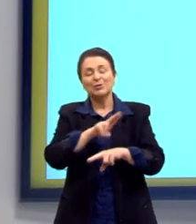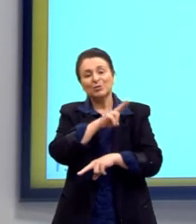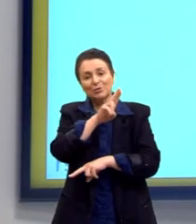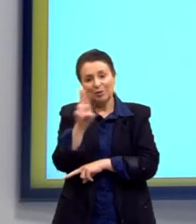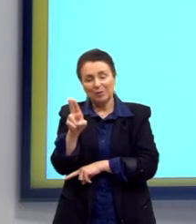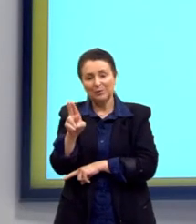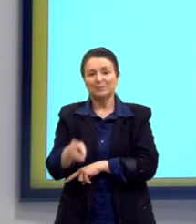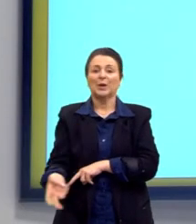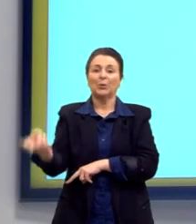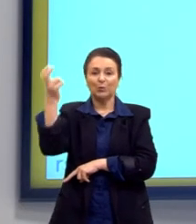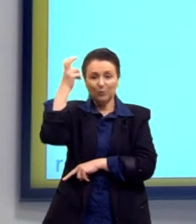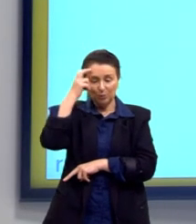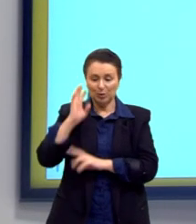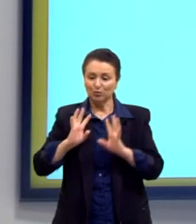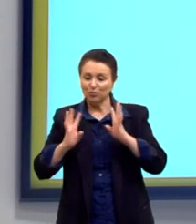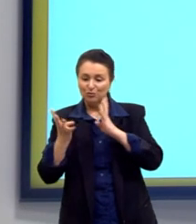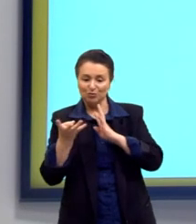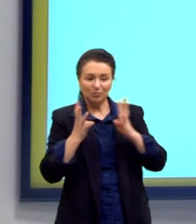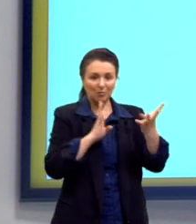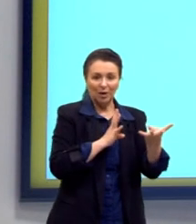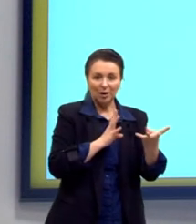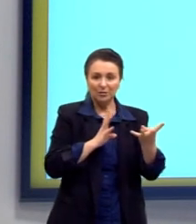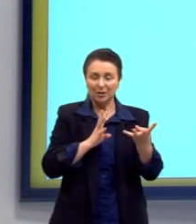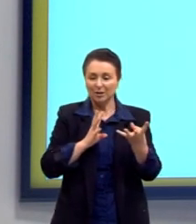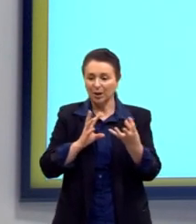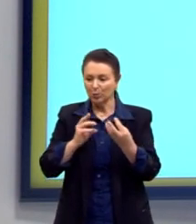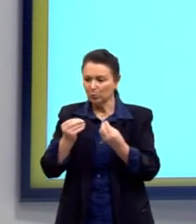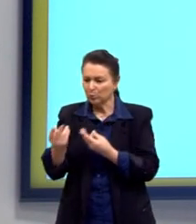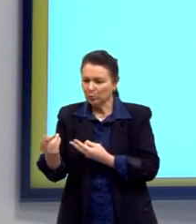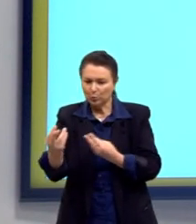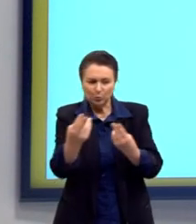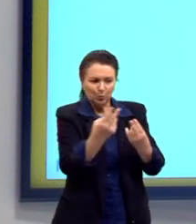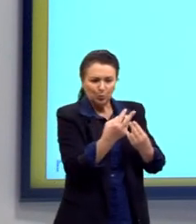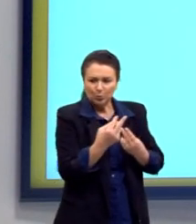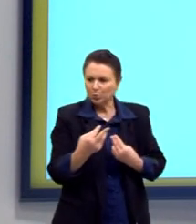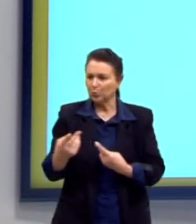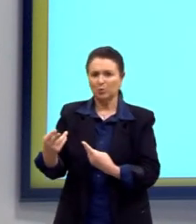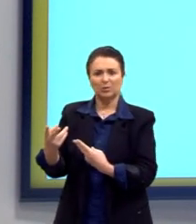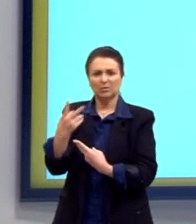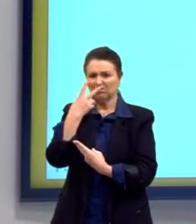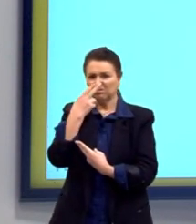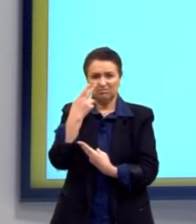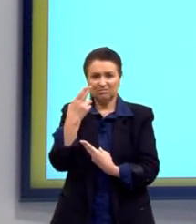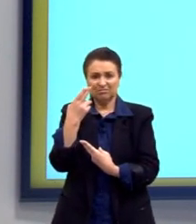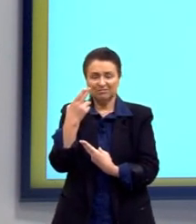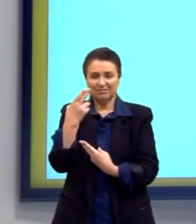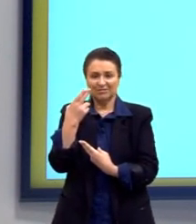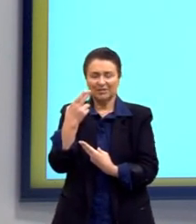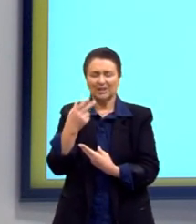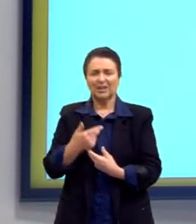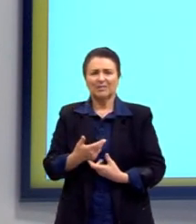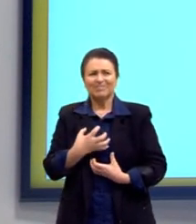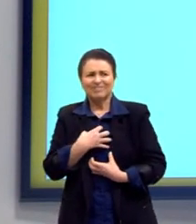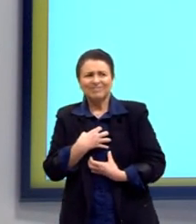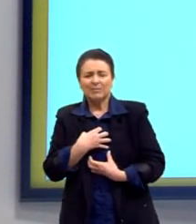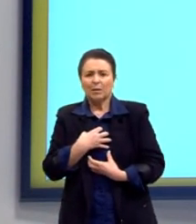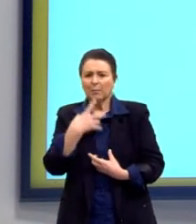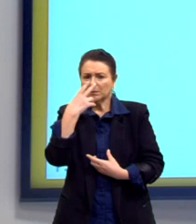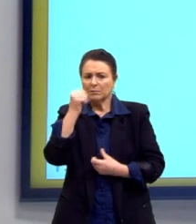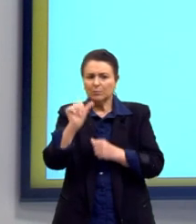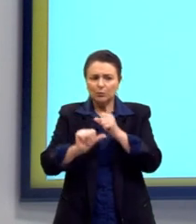a homogeneização às vezes temos a impressão que nós vamos trocar de de